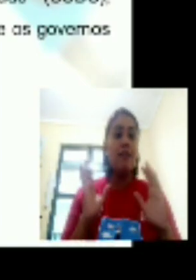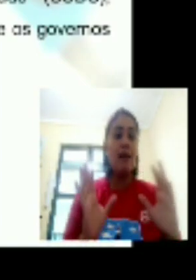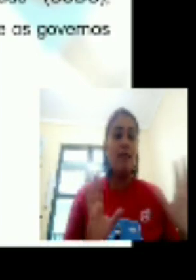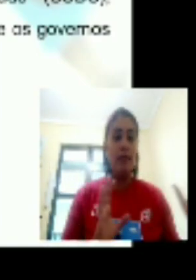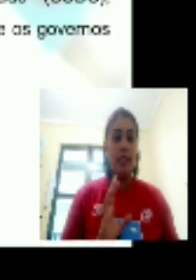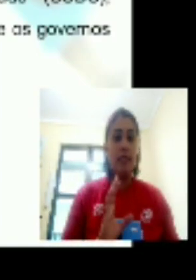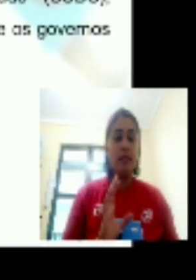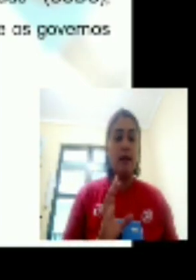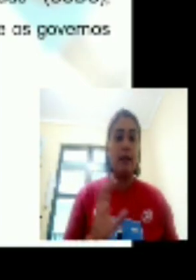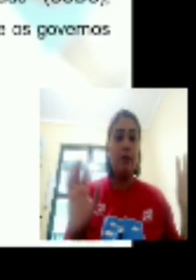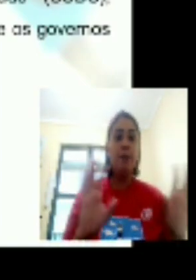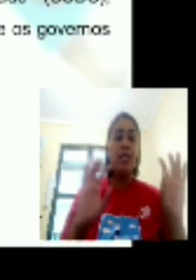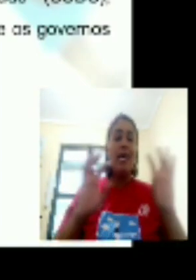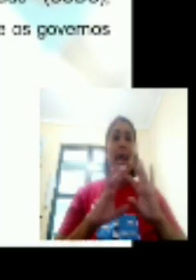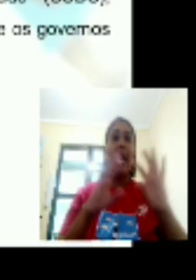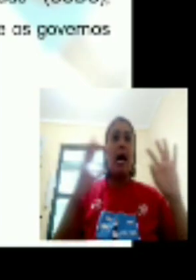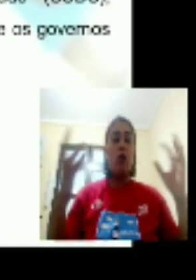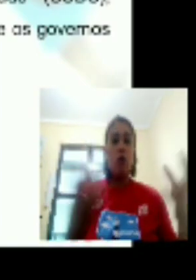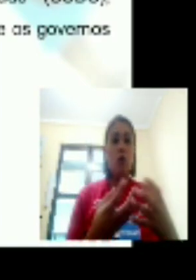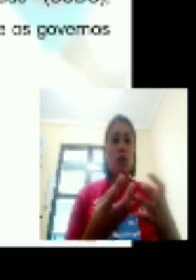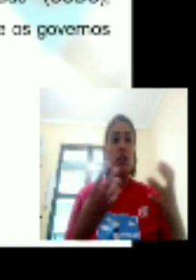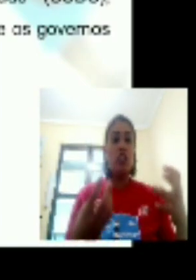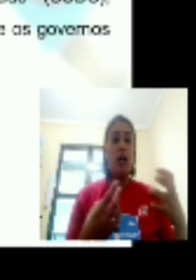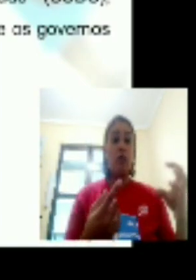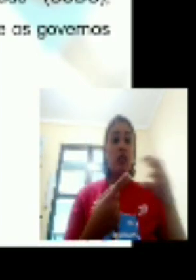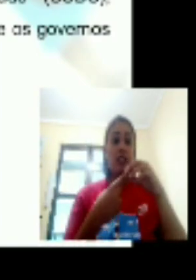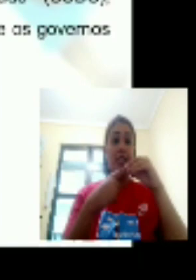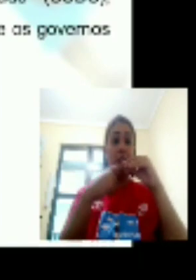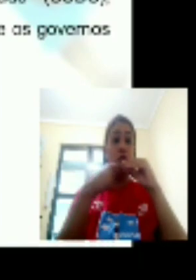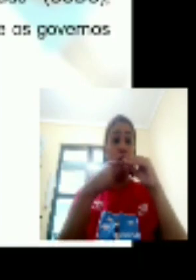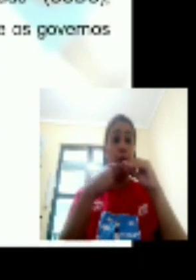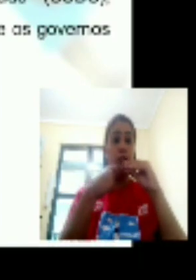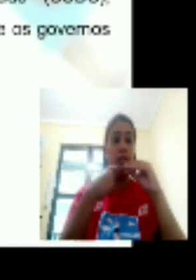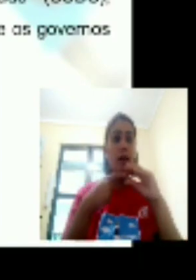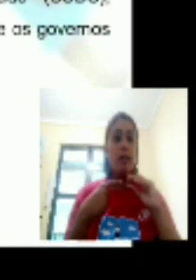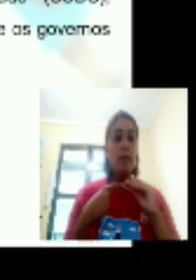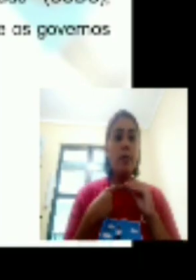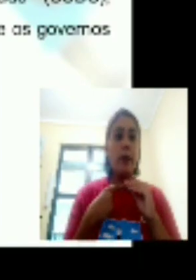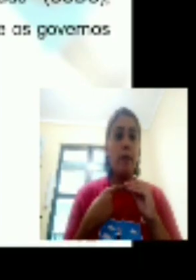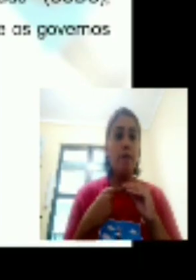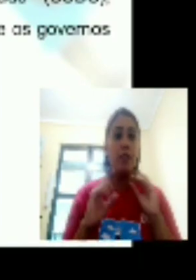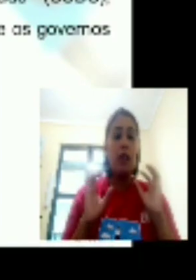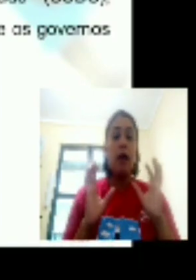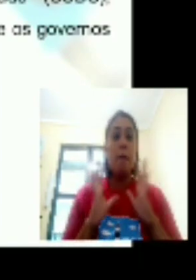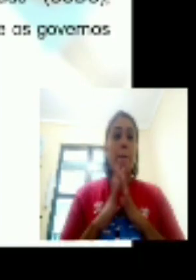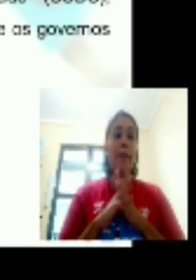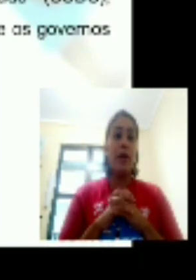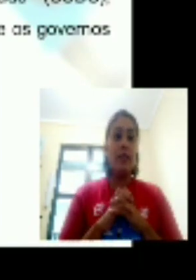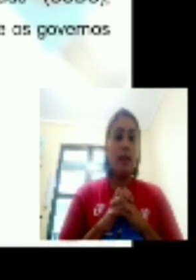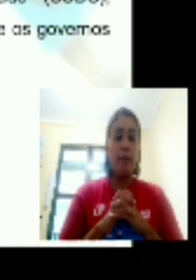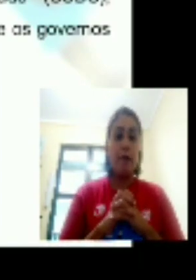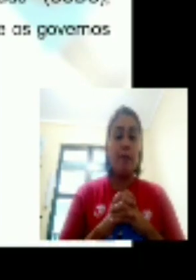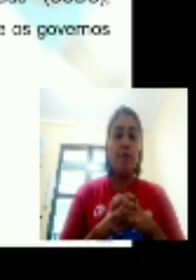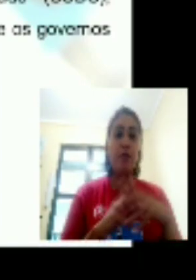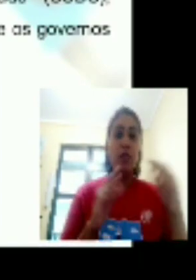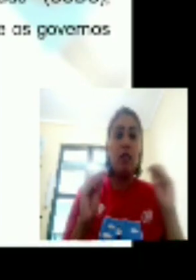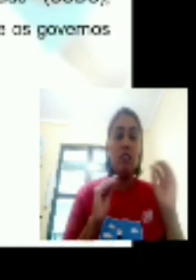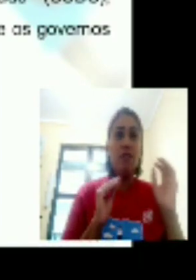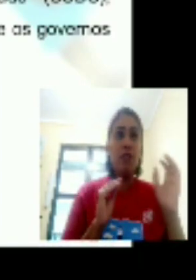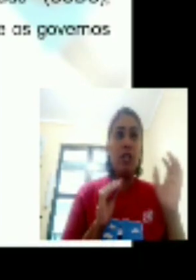que é centralizado? É algo que está concentrado num poder só. Por